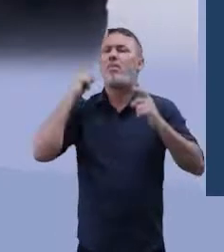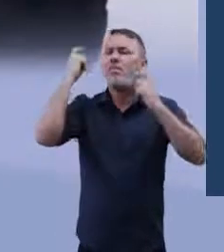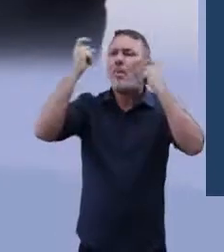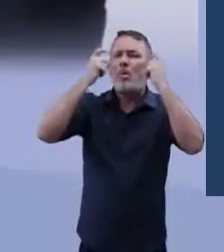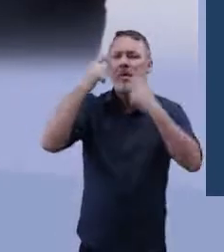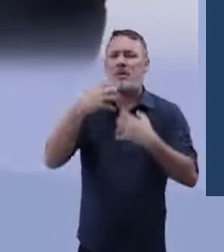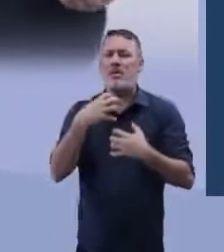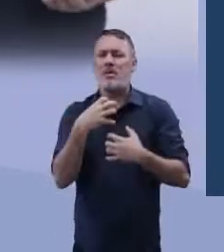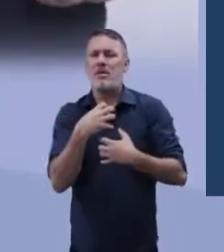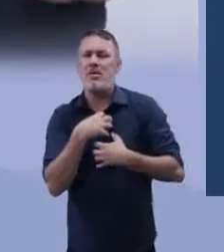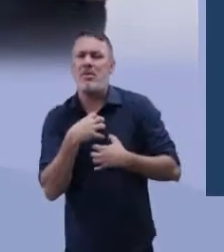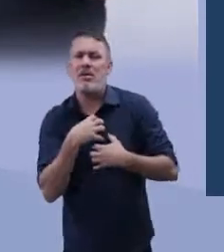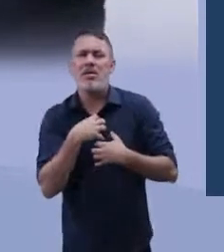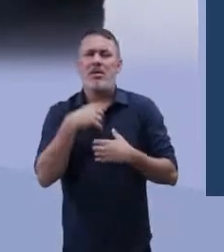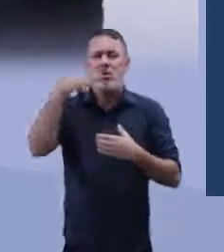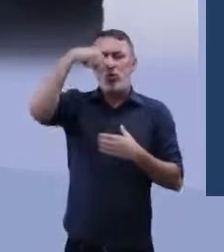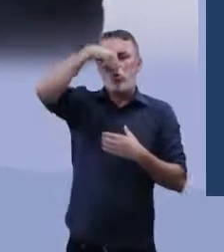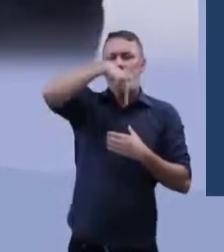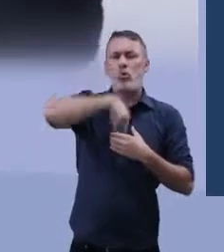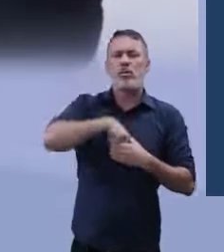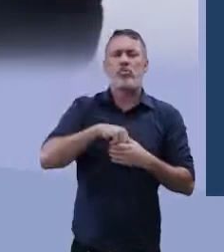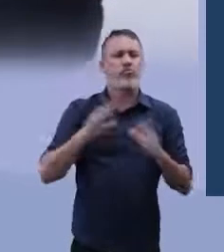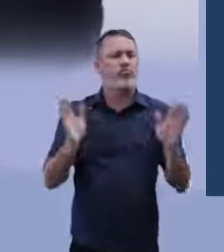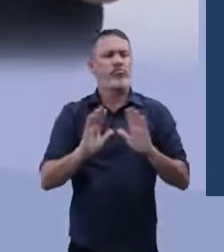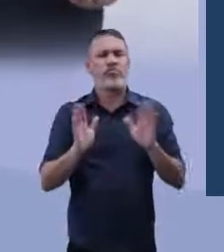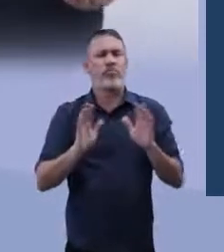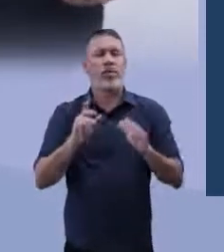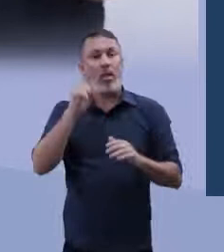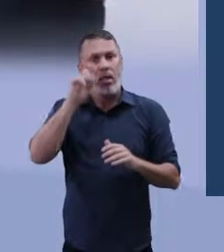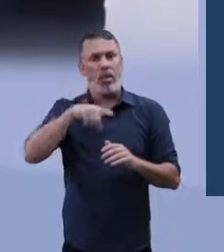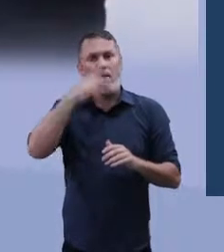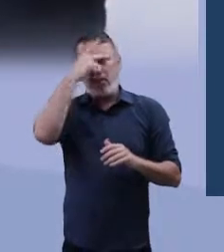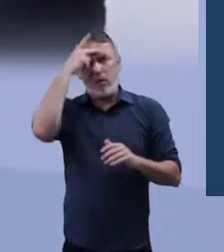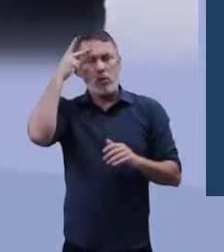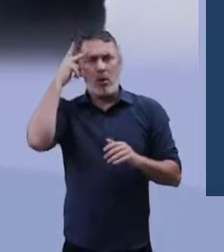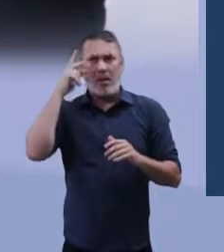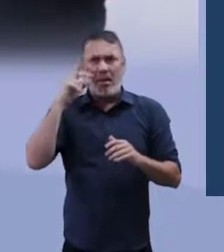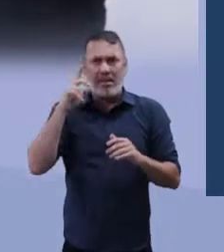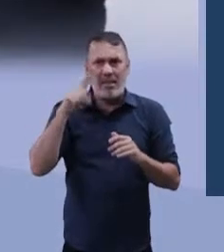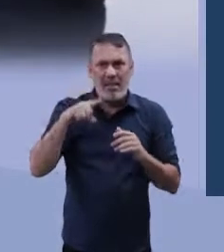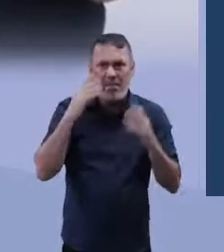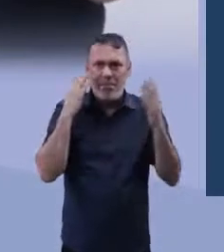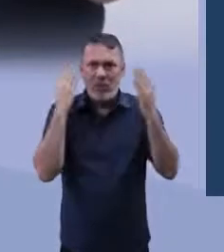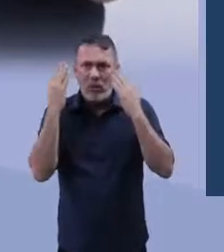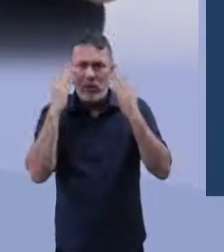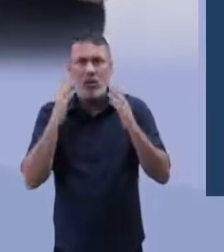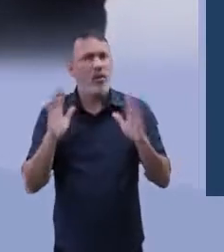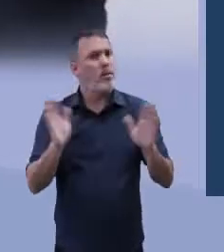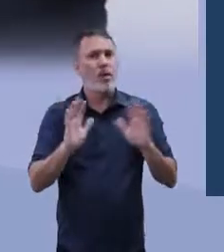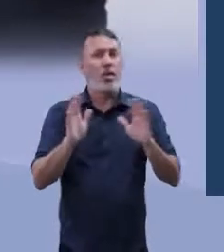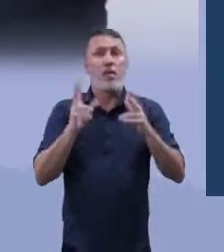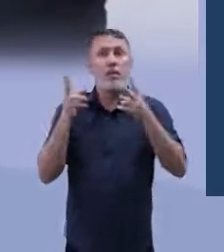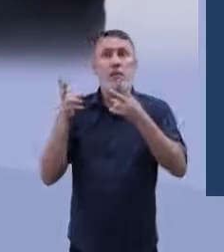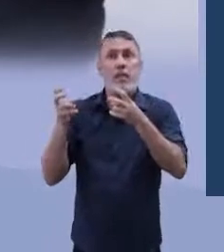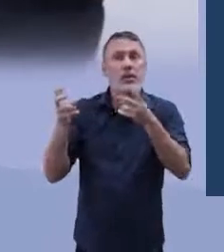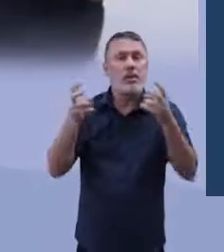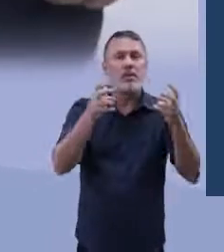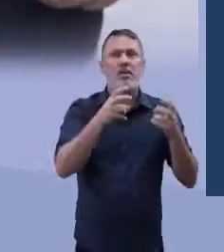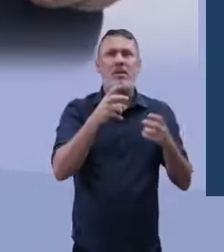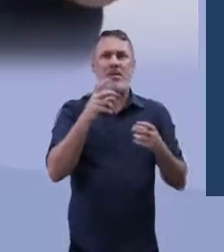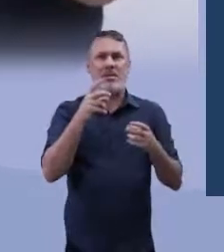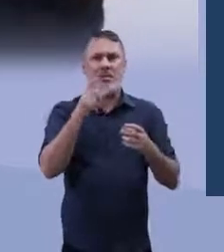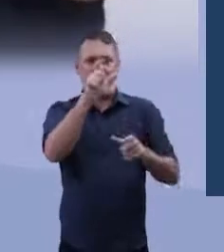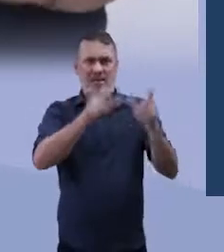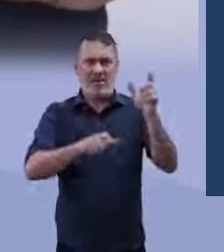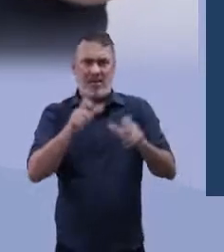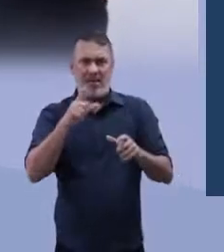se importam com sentimentos. São artistas psicológicos? Não. São artistas que se importam